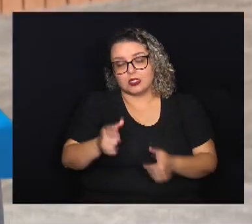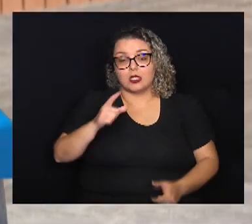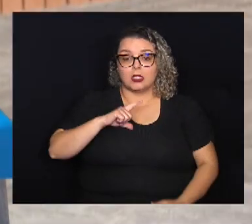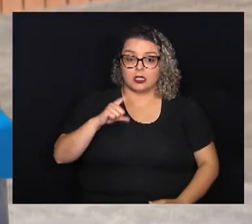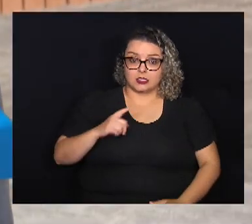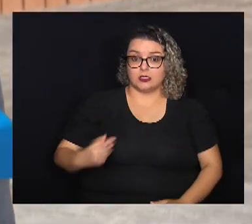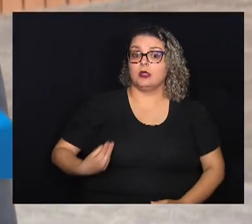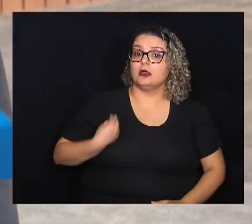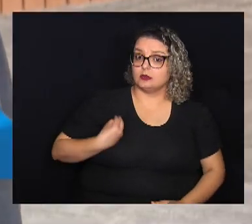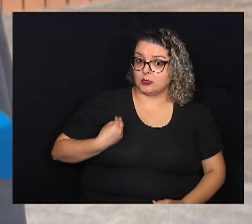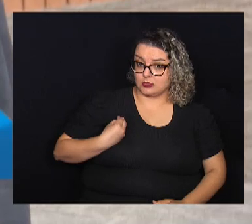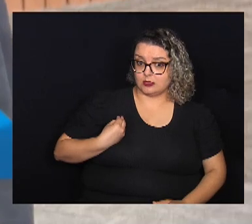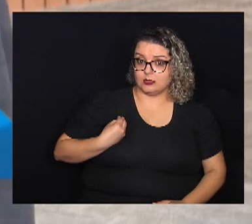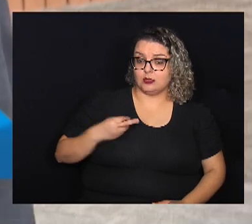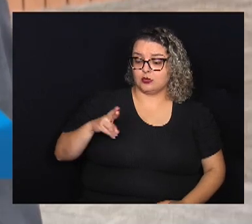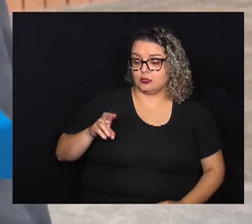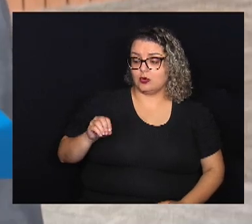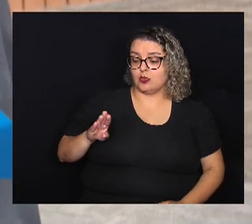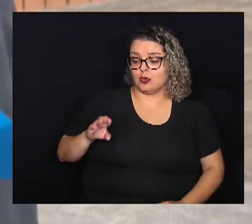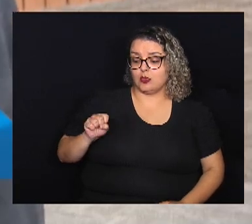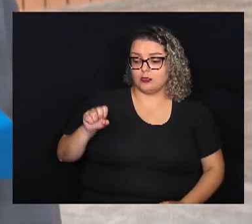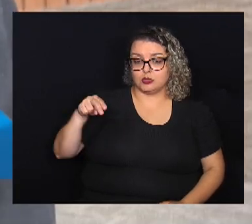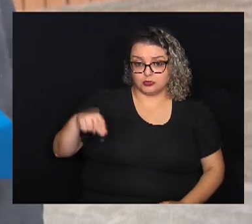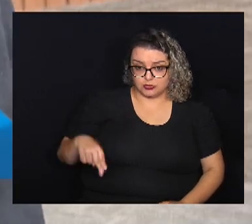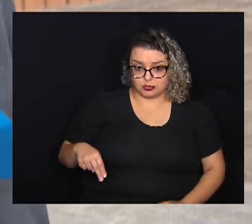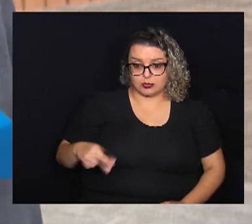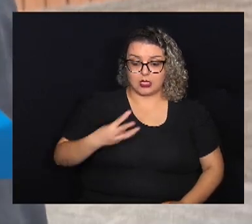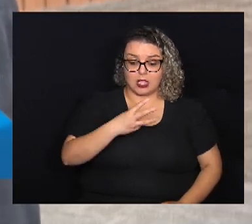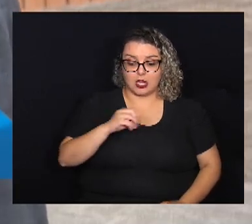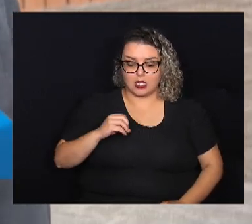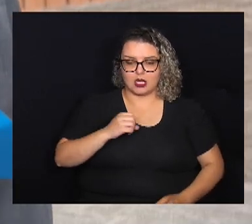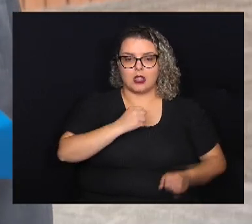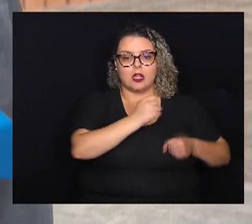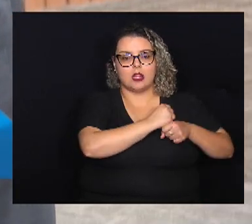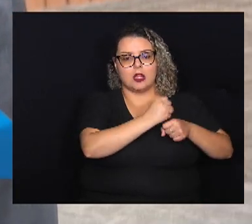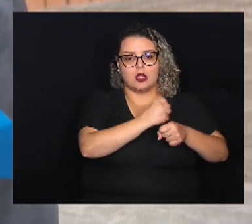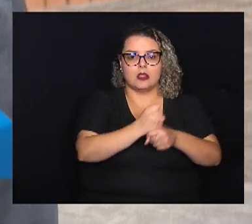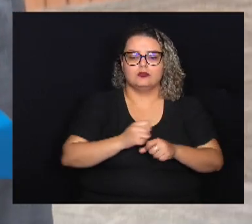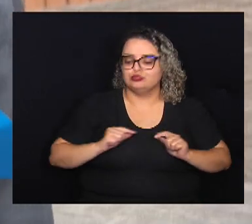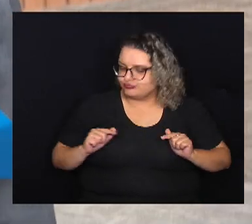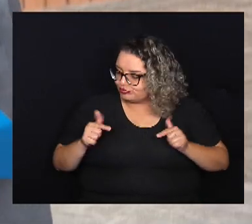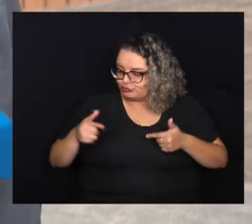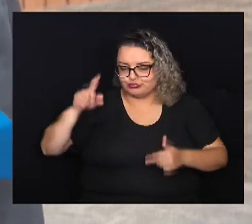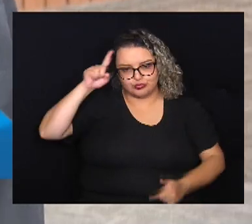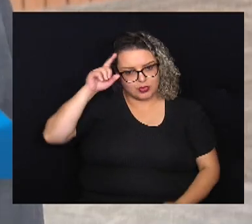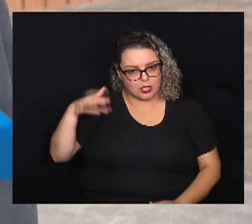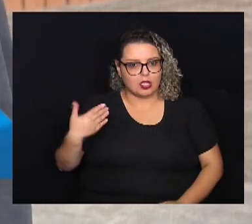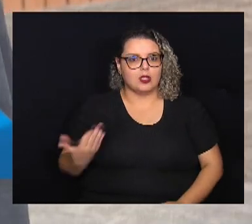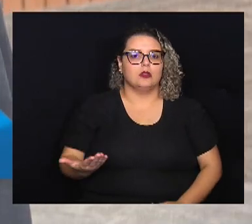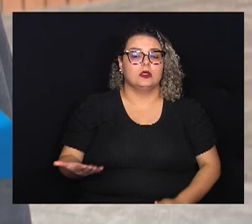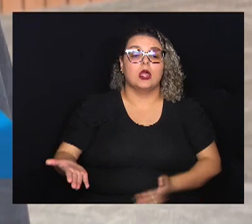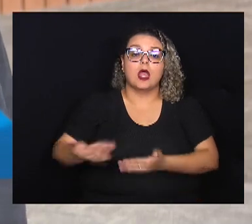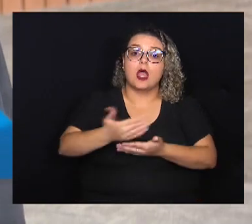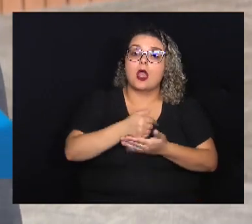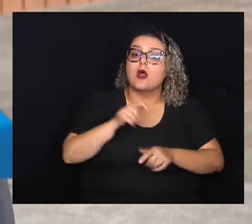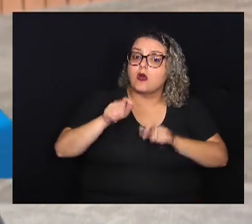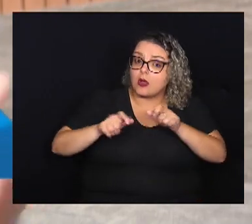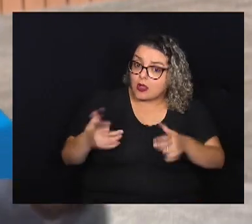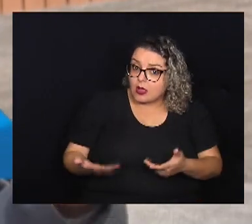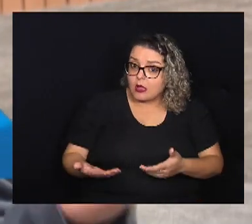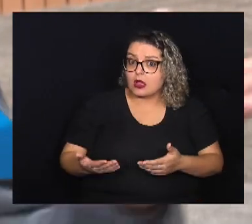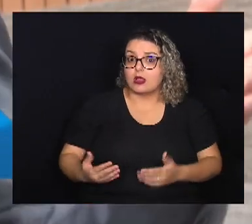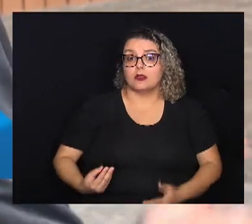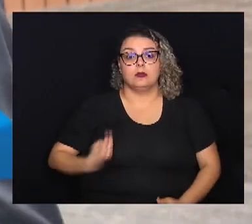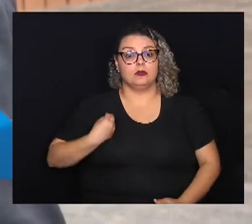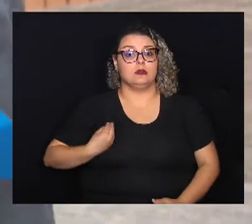presença do Robson que é da ONG a Esperança que há 30 anos lida diariamente com o pessoal que acolhe esse pessoal morador de rua